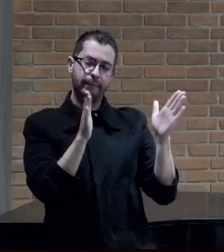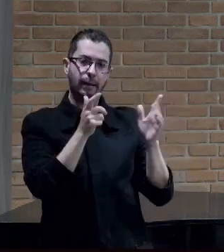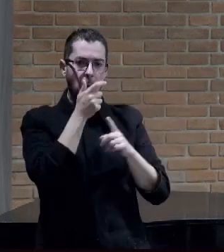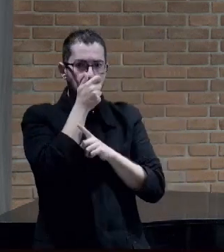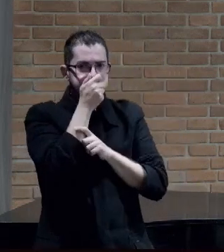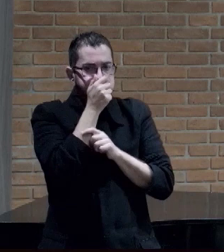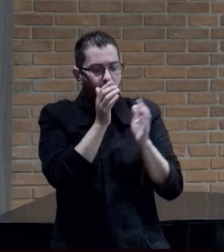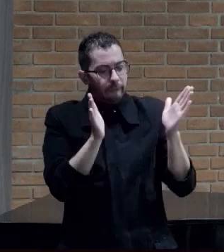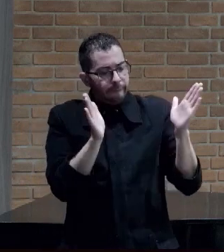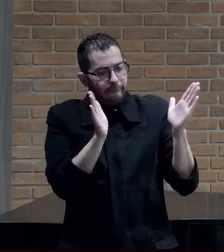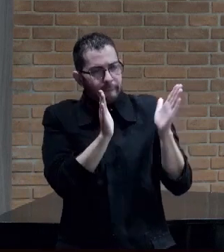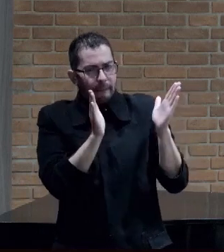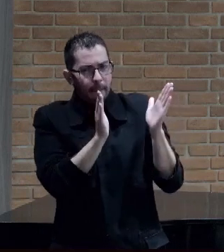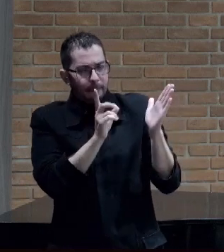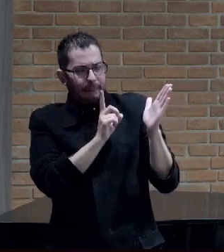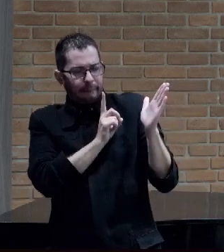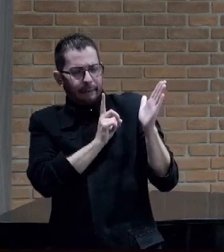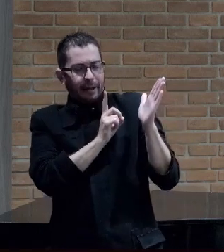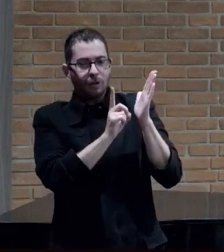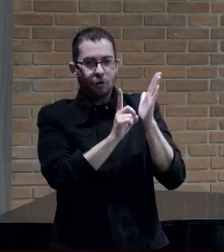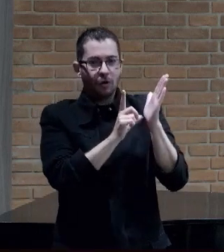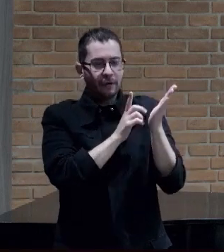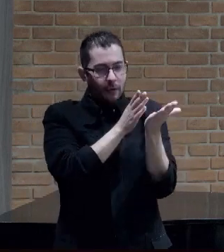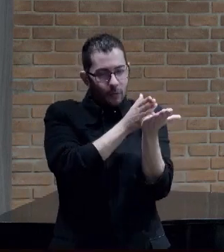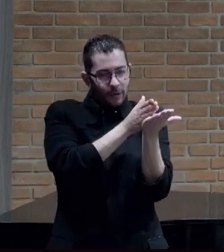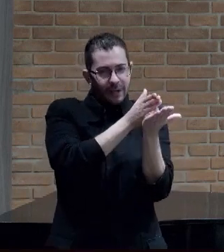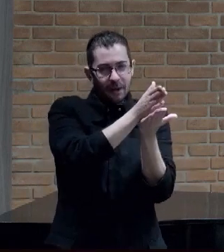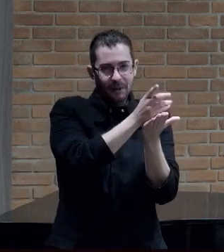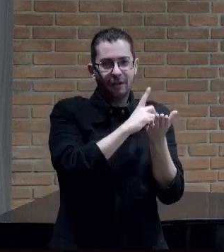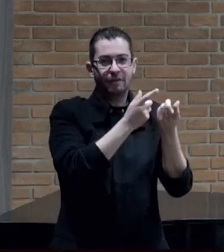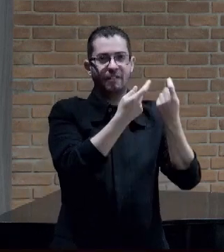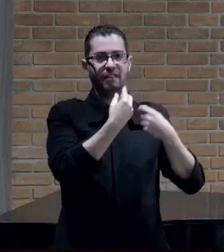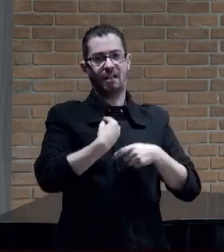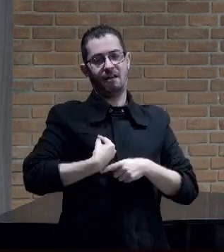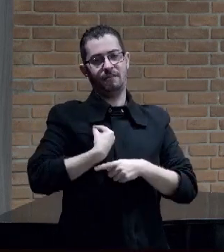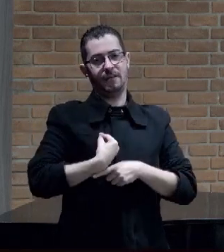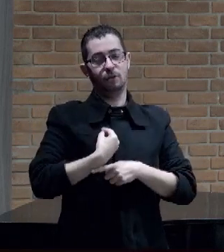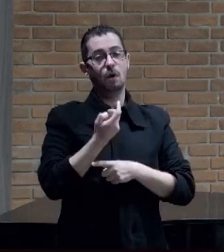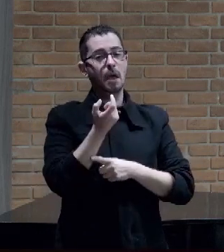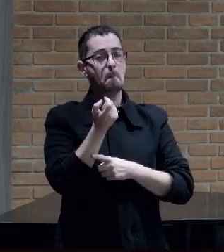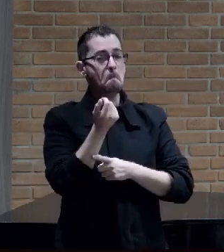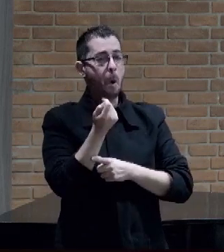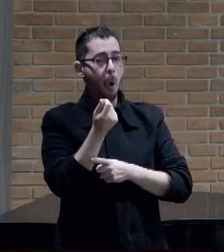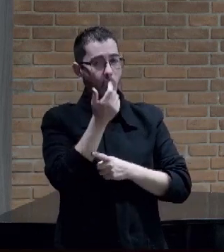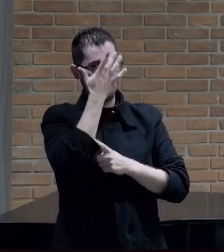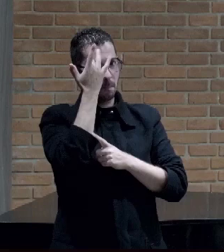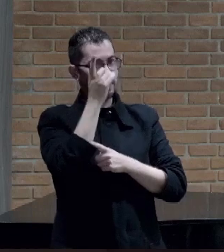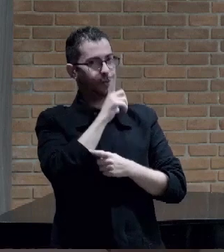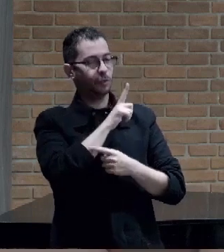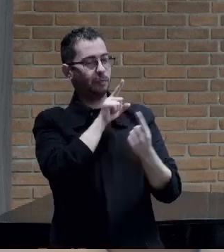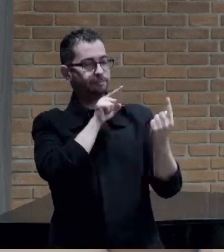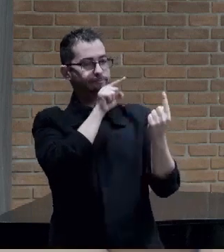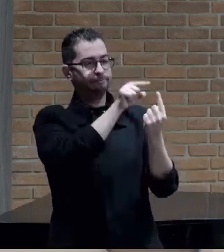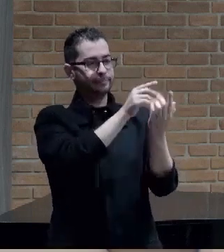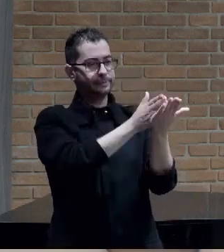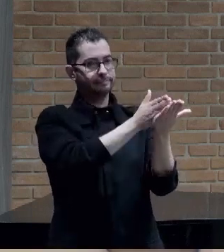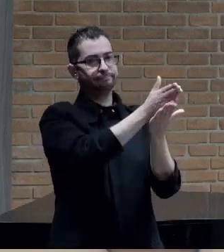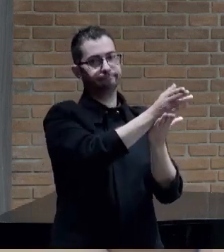o caminho que conduz para a vida, e são poucos os que acertam com ela. Quem falou